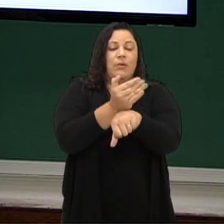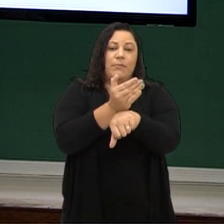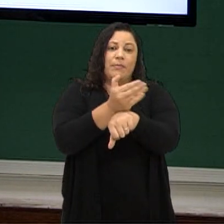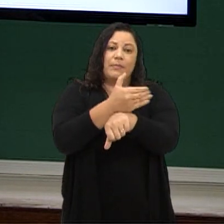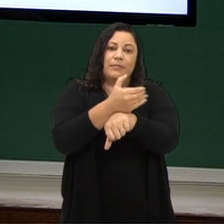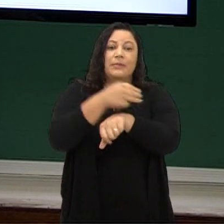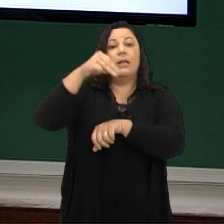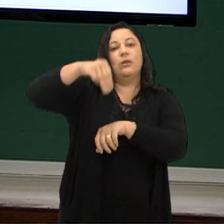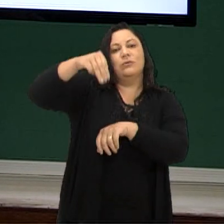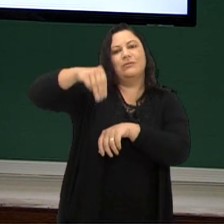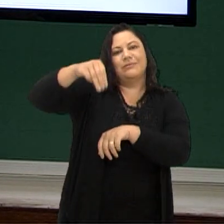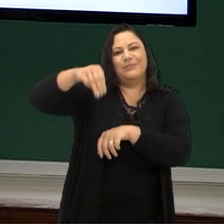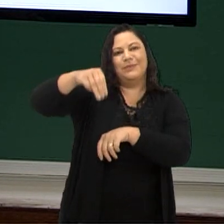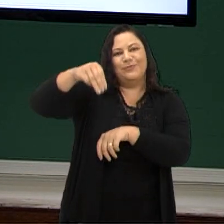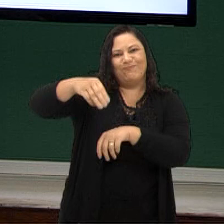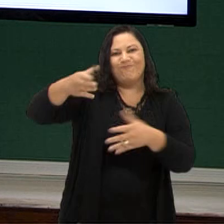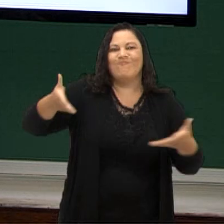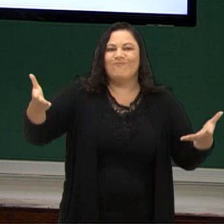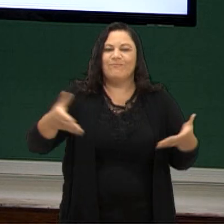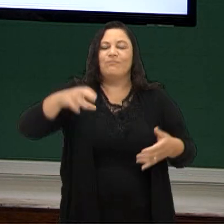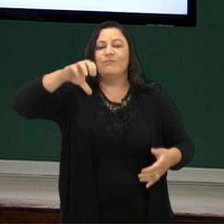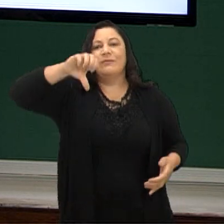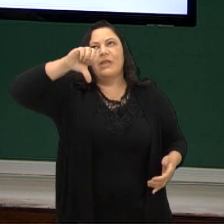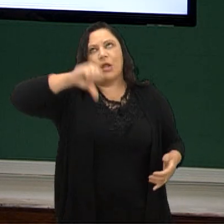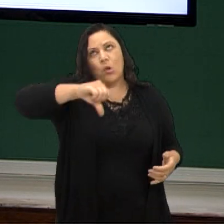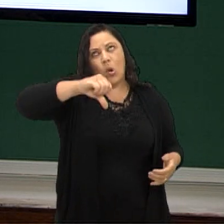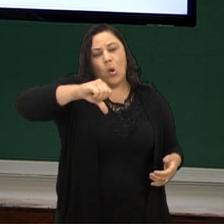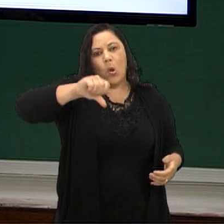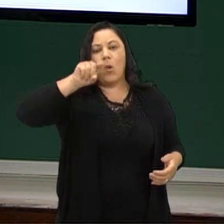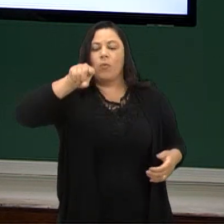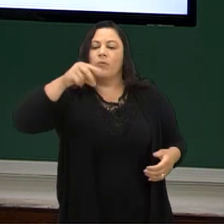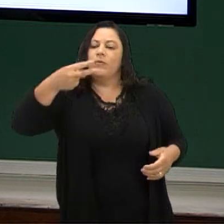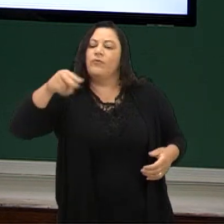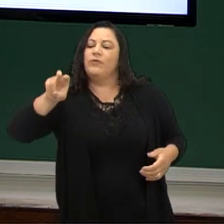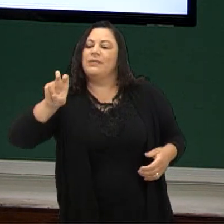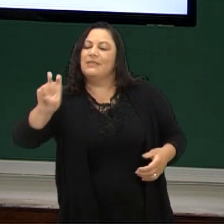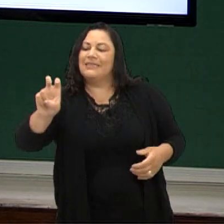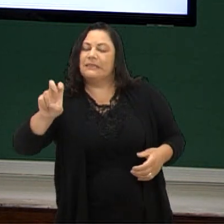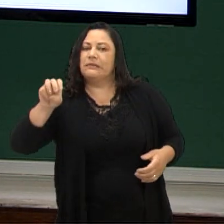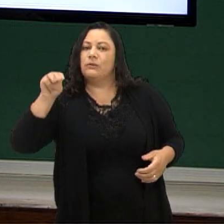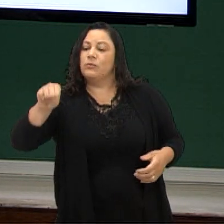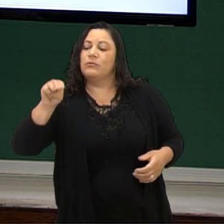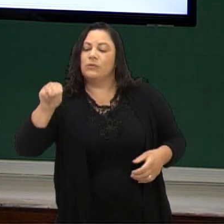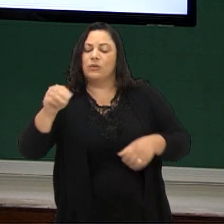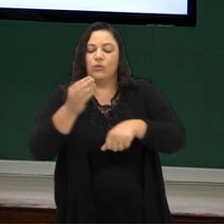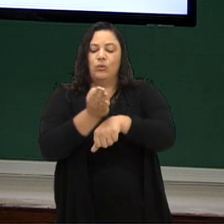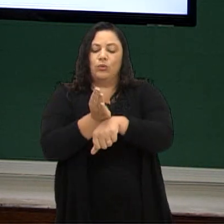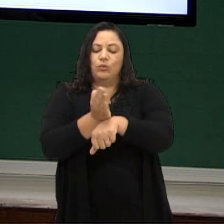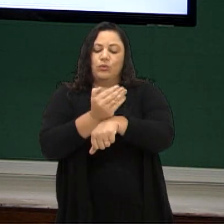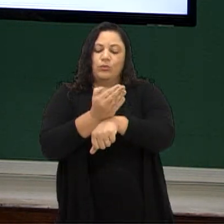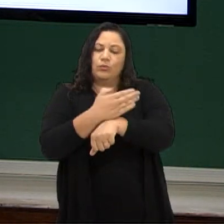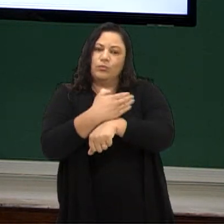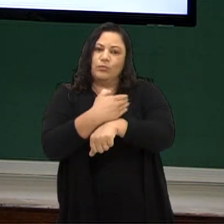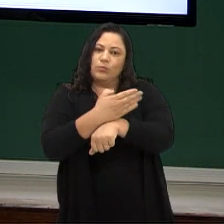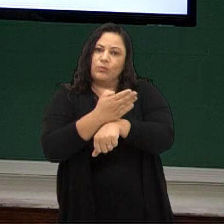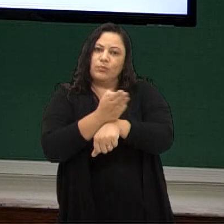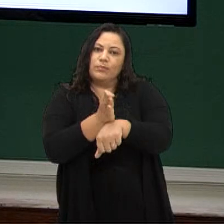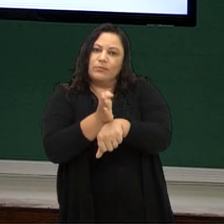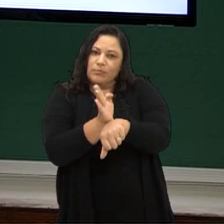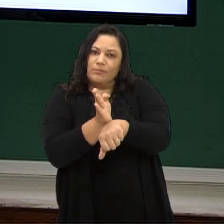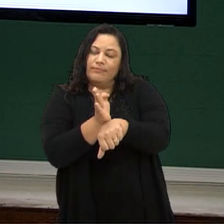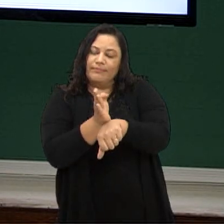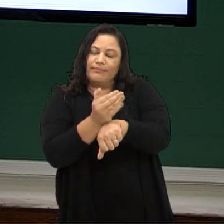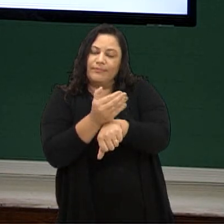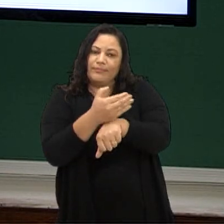Dos minutos. Ah, agora é 9 horas e 25 minutos, certo? Agora é 17 horas e